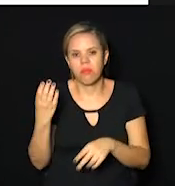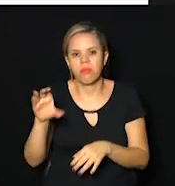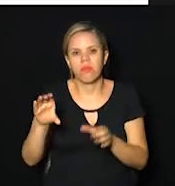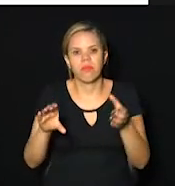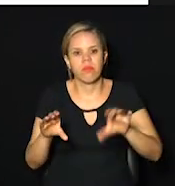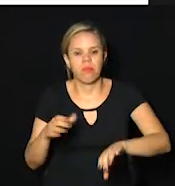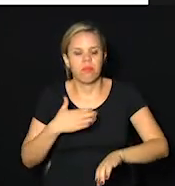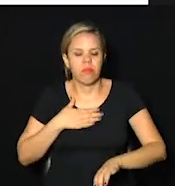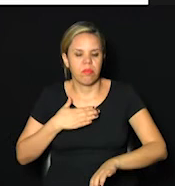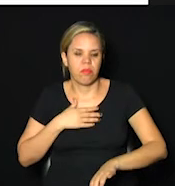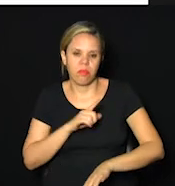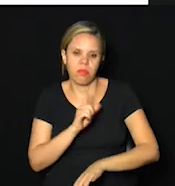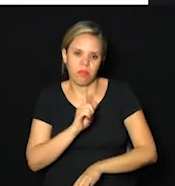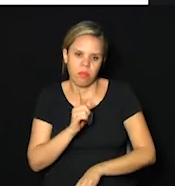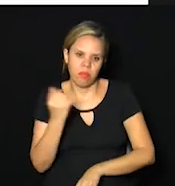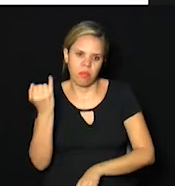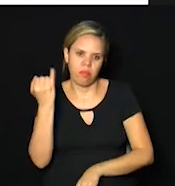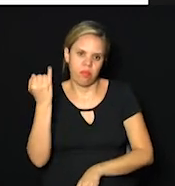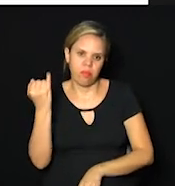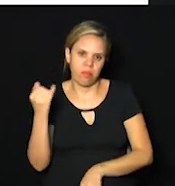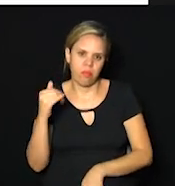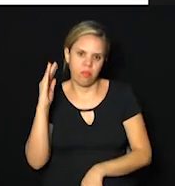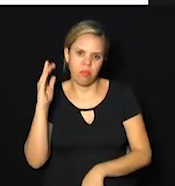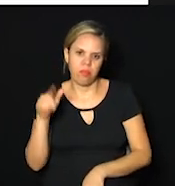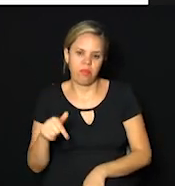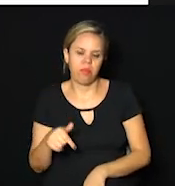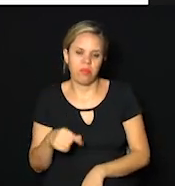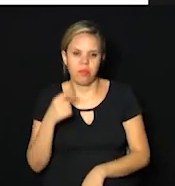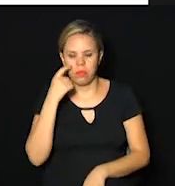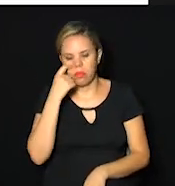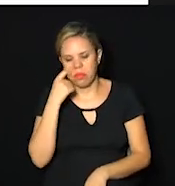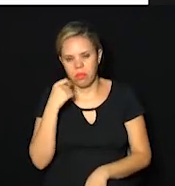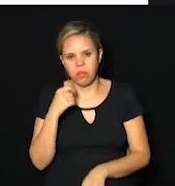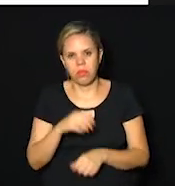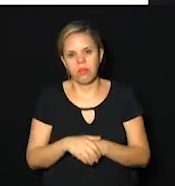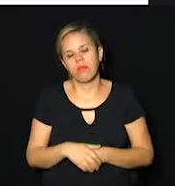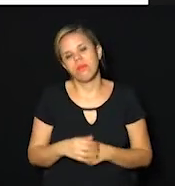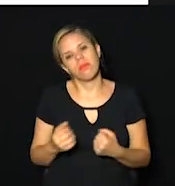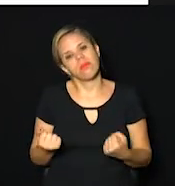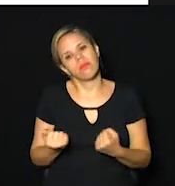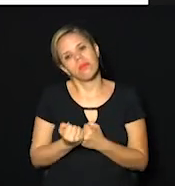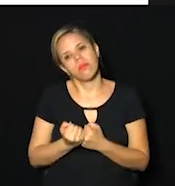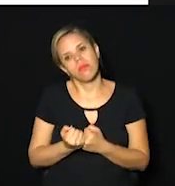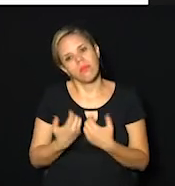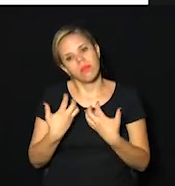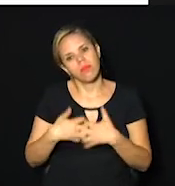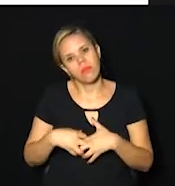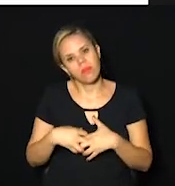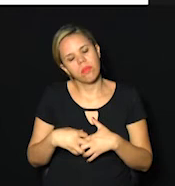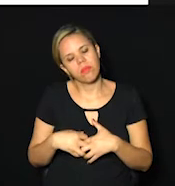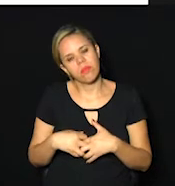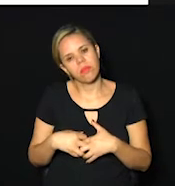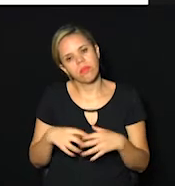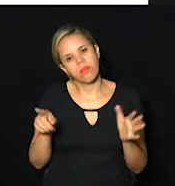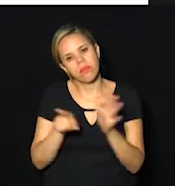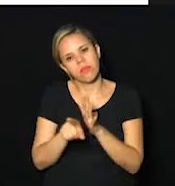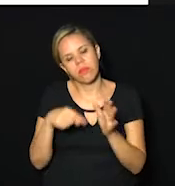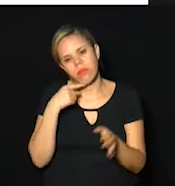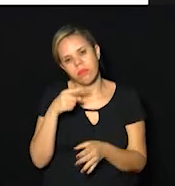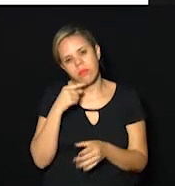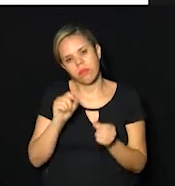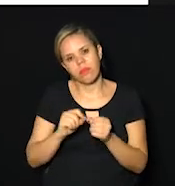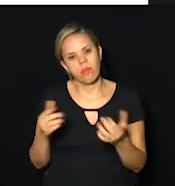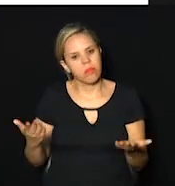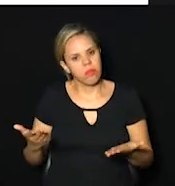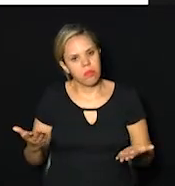Gente, isso é óbvio que é importante, mas mais importante que isso, e o que vai dar suporte para que isso funcione, são essas perguntinhas que eu estou fazendo